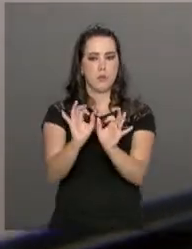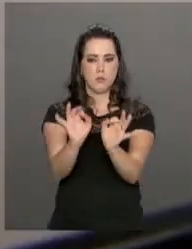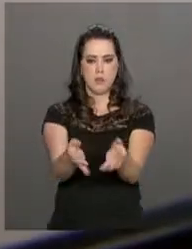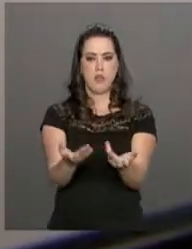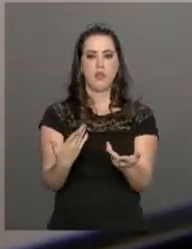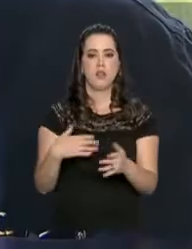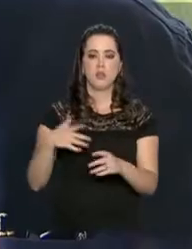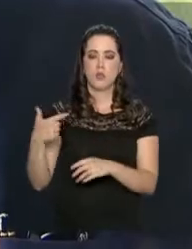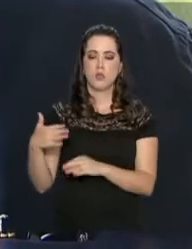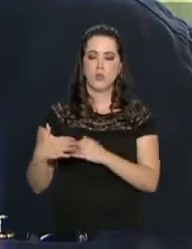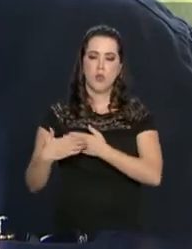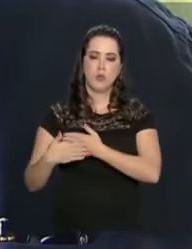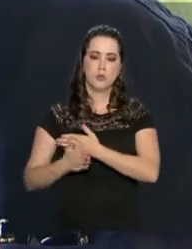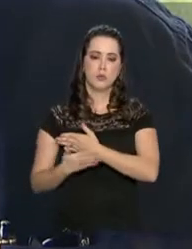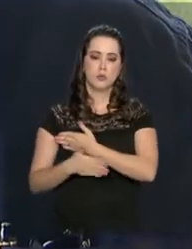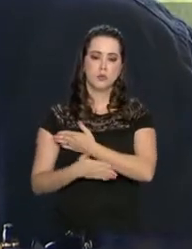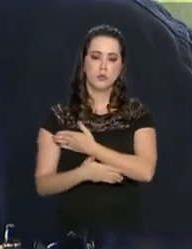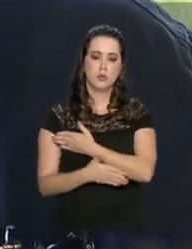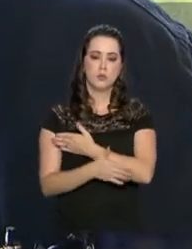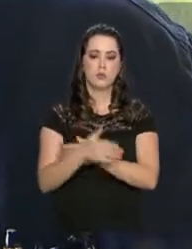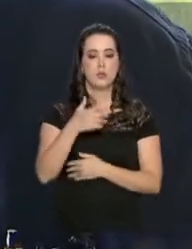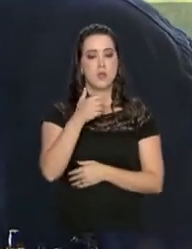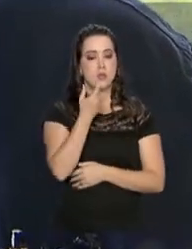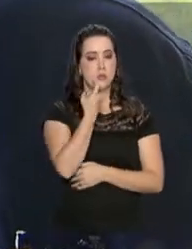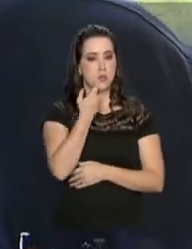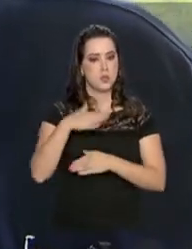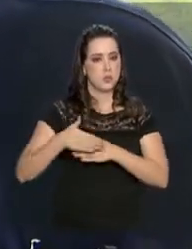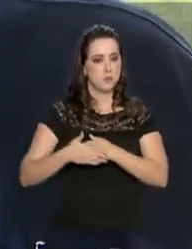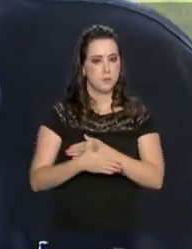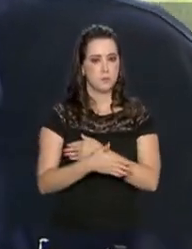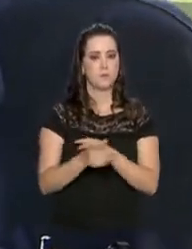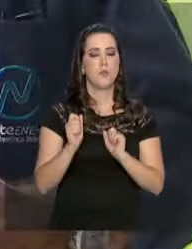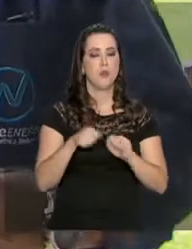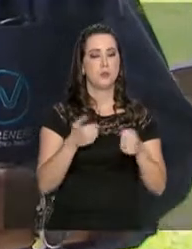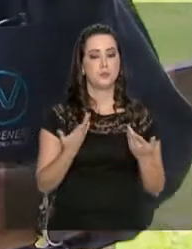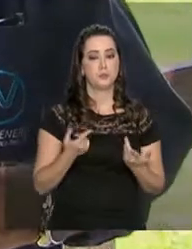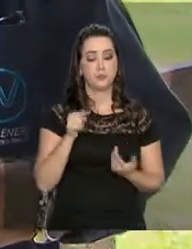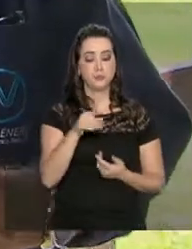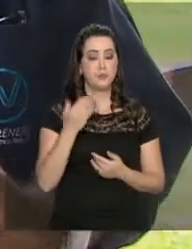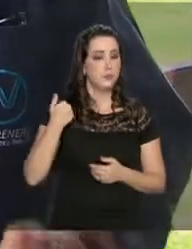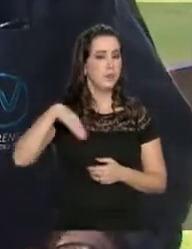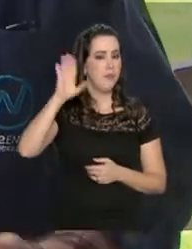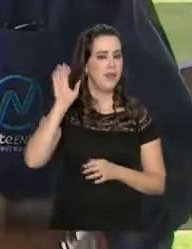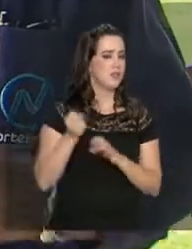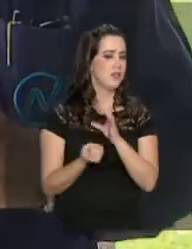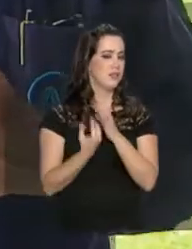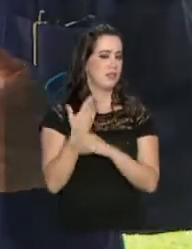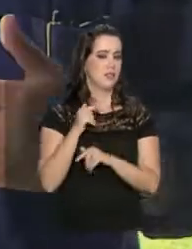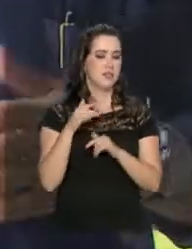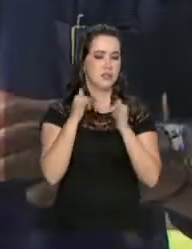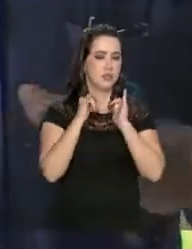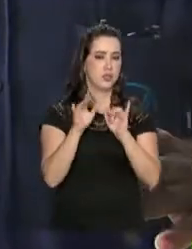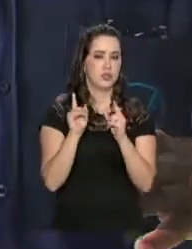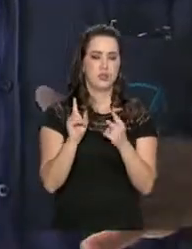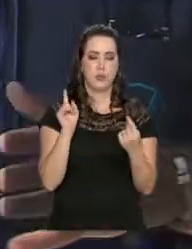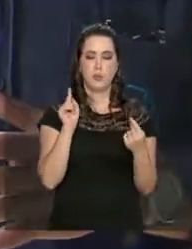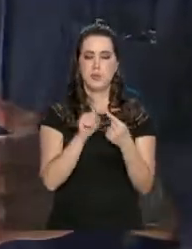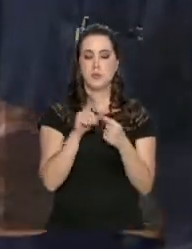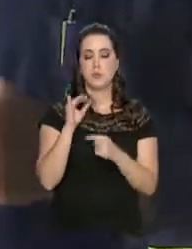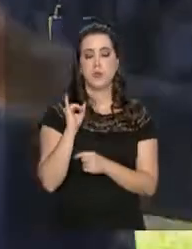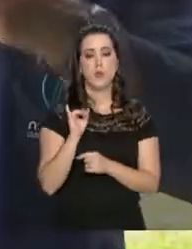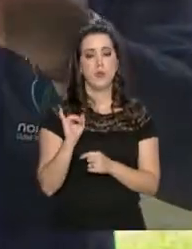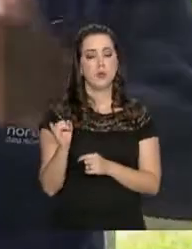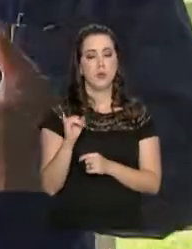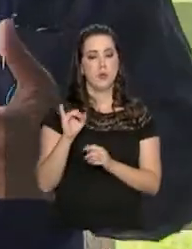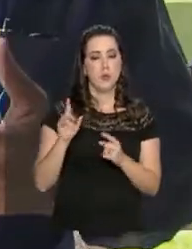trânsito dos peixes para o presidente da empresa responsável pela obra muito além da geração de energia um dos principais legados é a